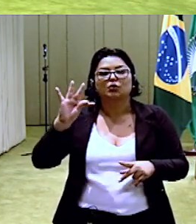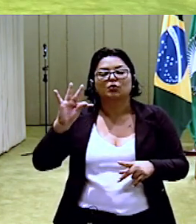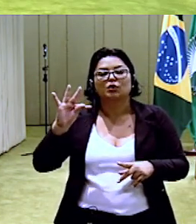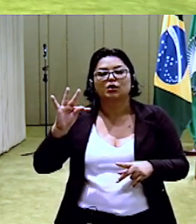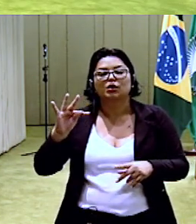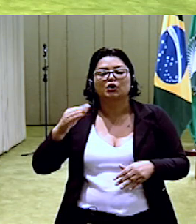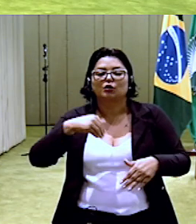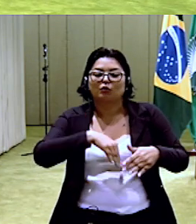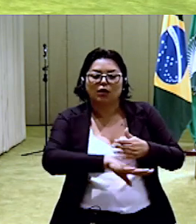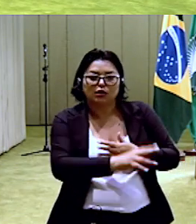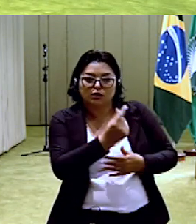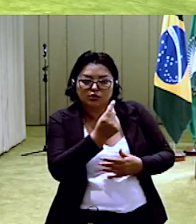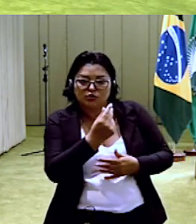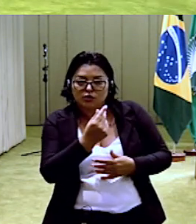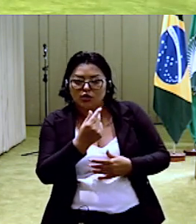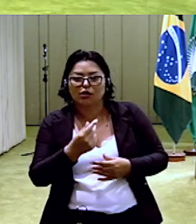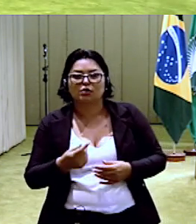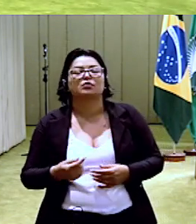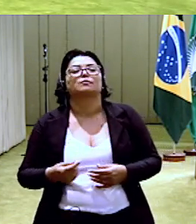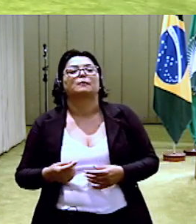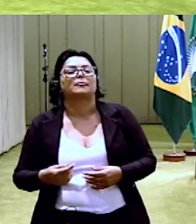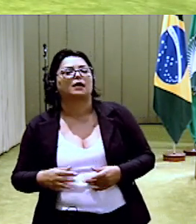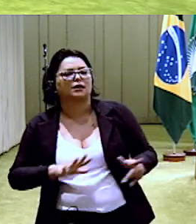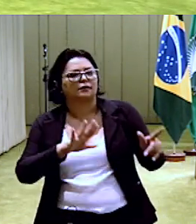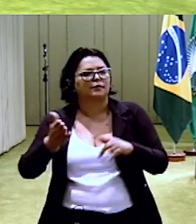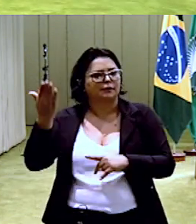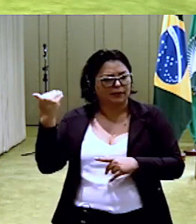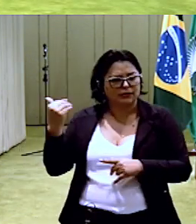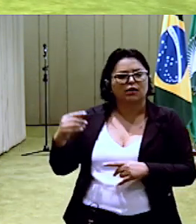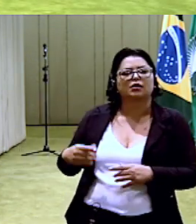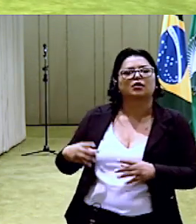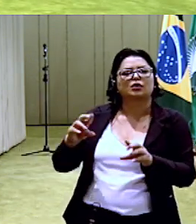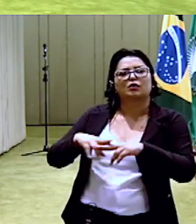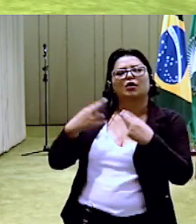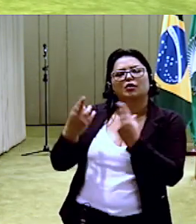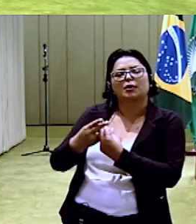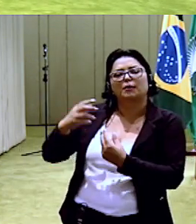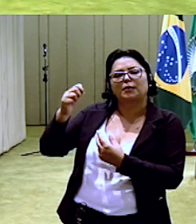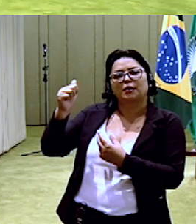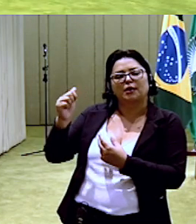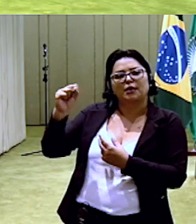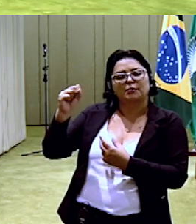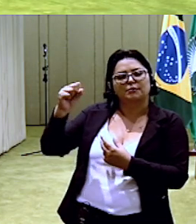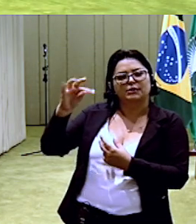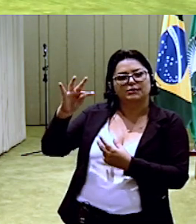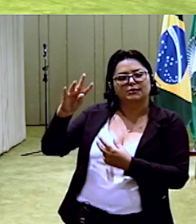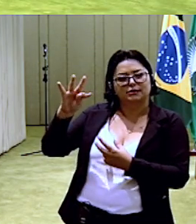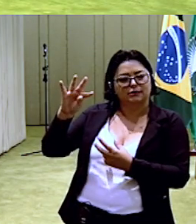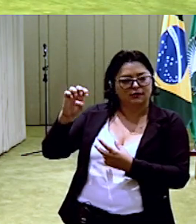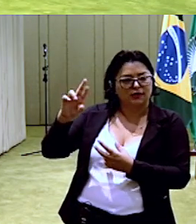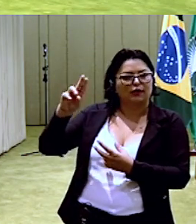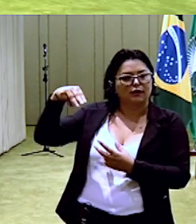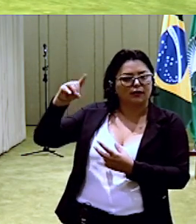pensões. Na semana passada tive um encontro em Amsterdã, onde a gente falou disto, e a pergunta foi como é que se não consegue trazer